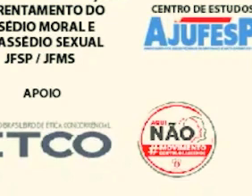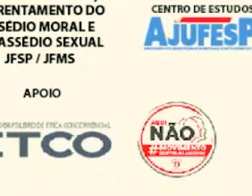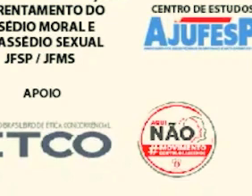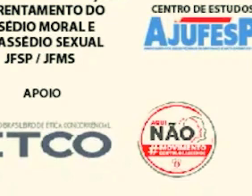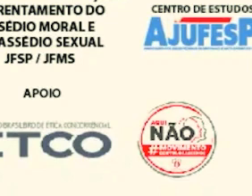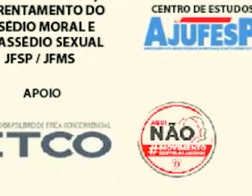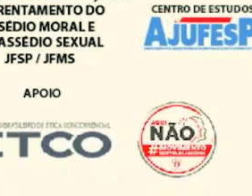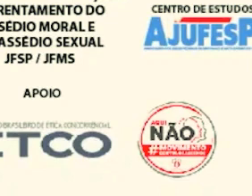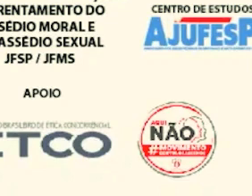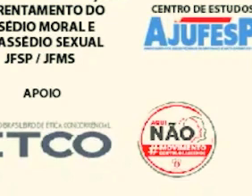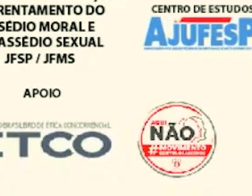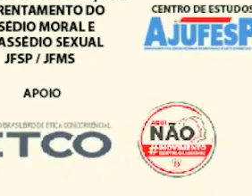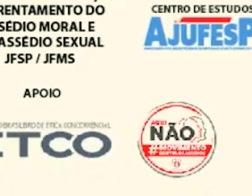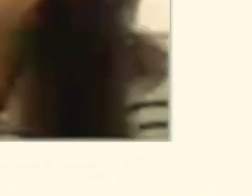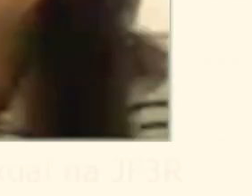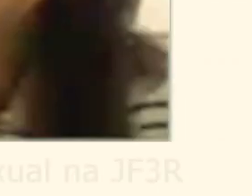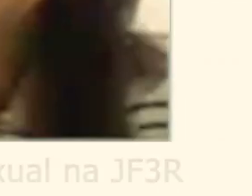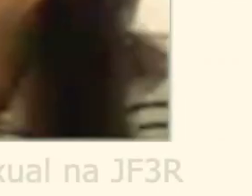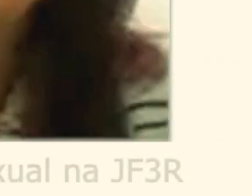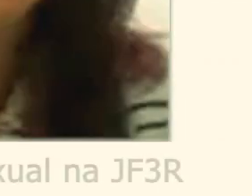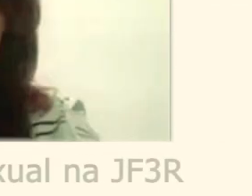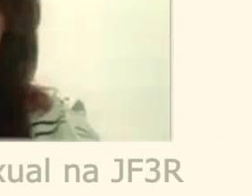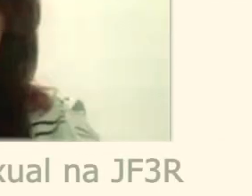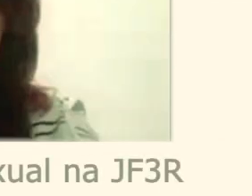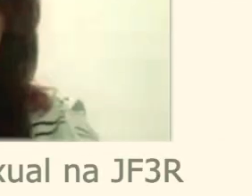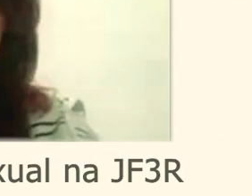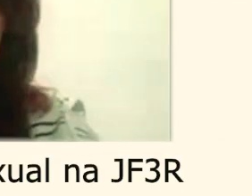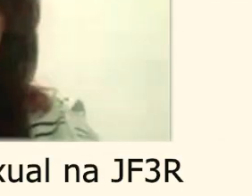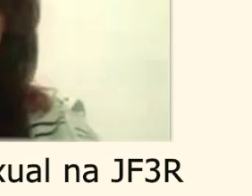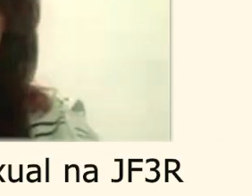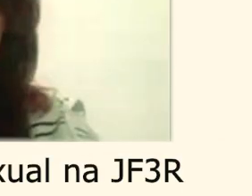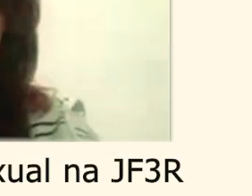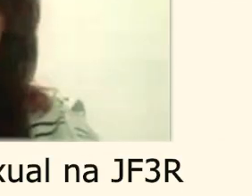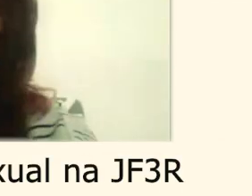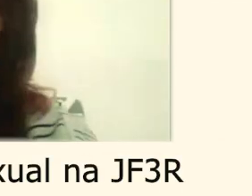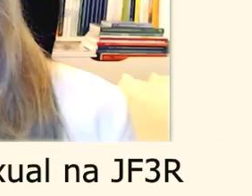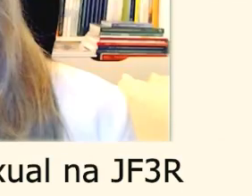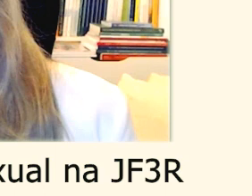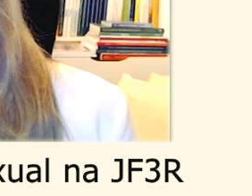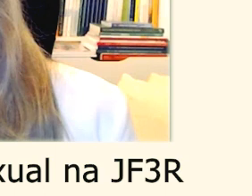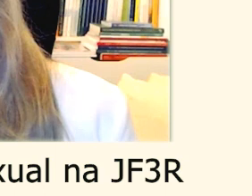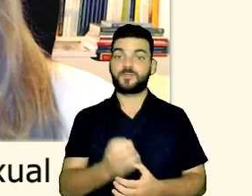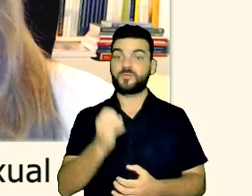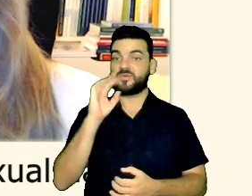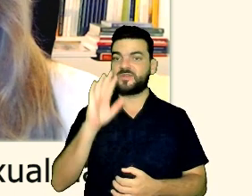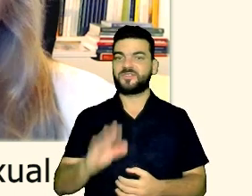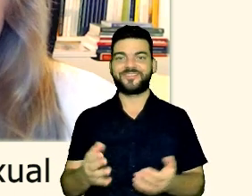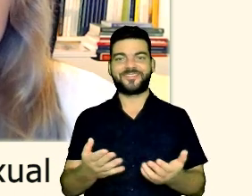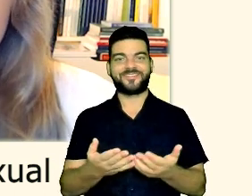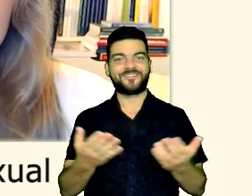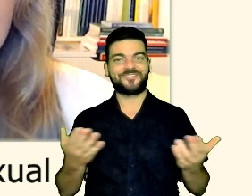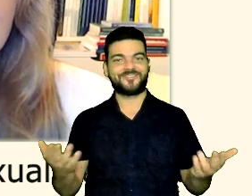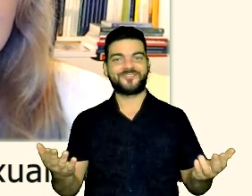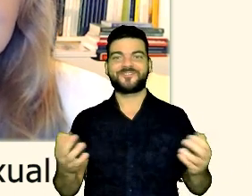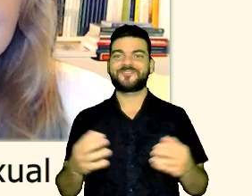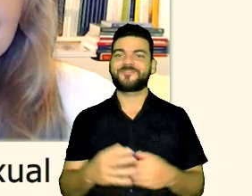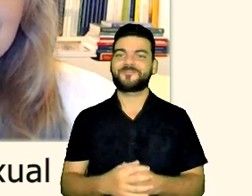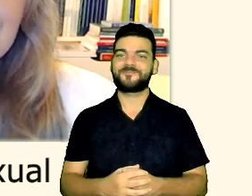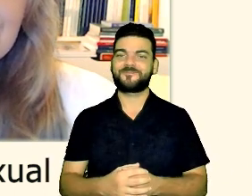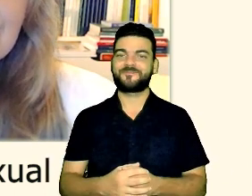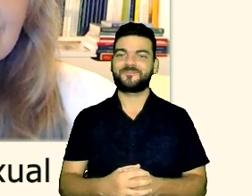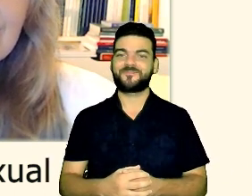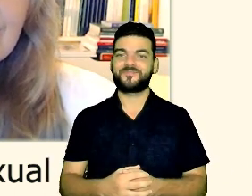Boa tarde a todos e todas. Sim, tá falando. Estamos aqui no segundo dia do webinário de prevenção